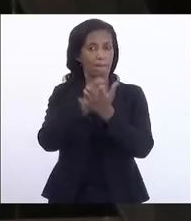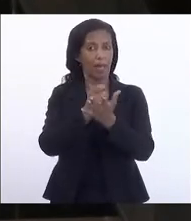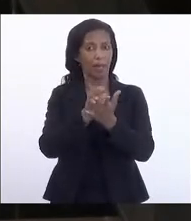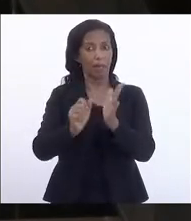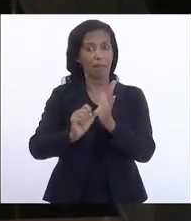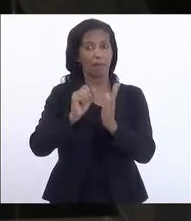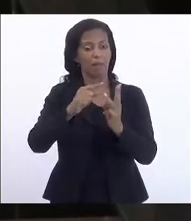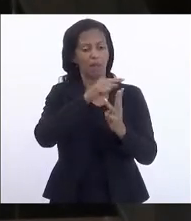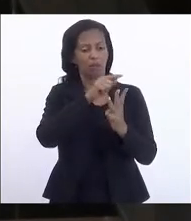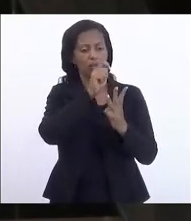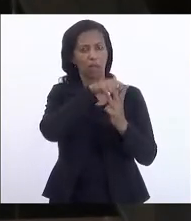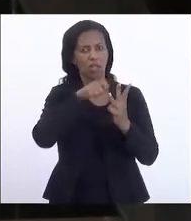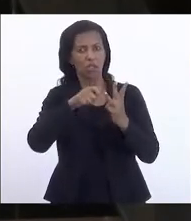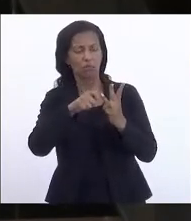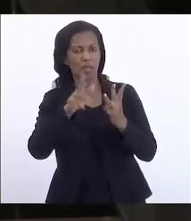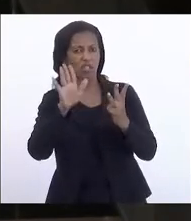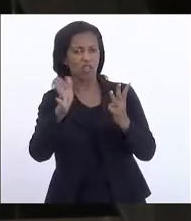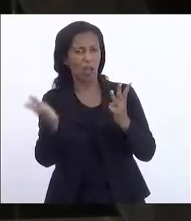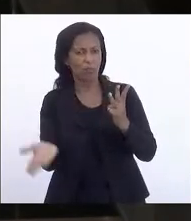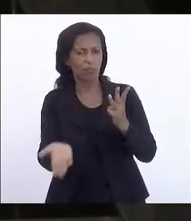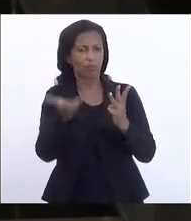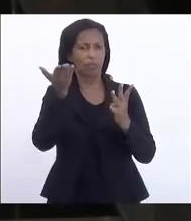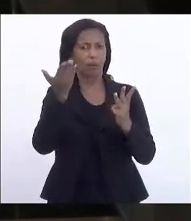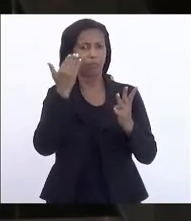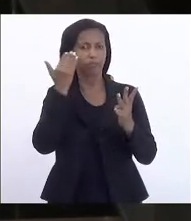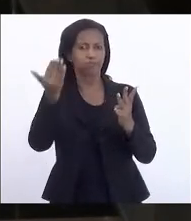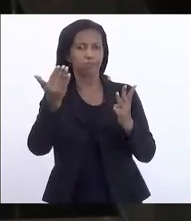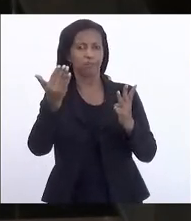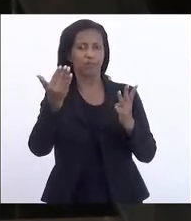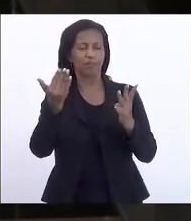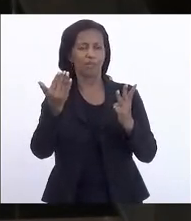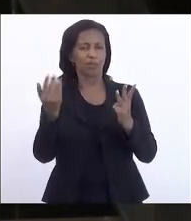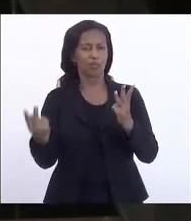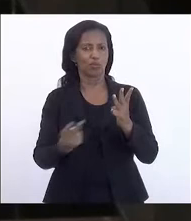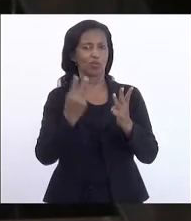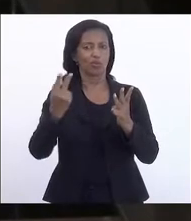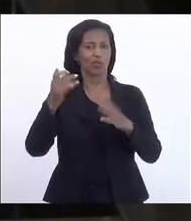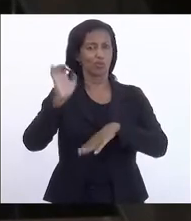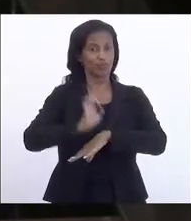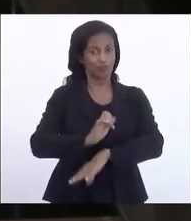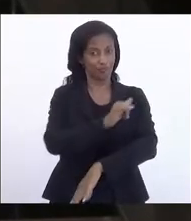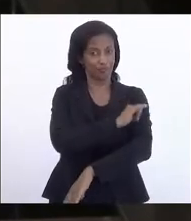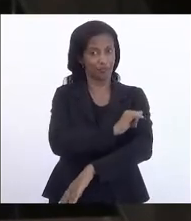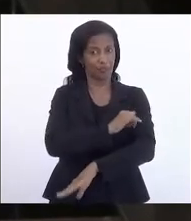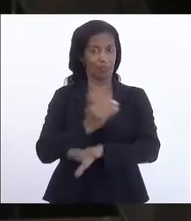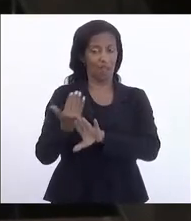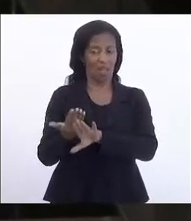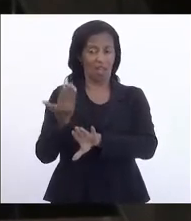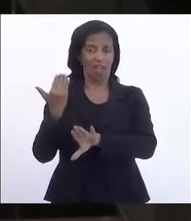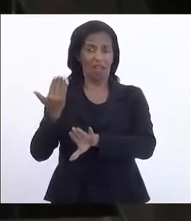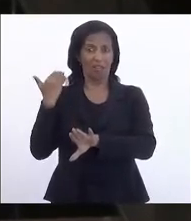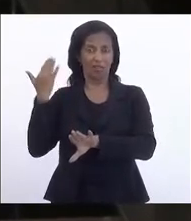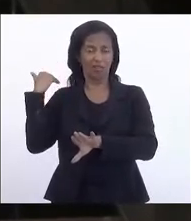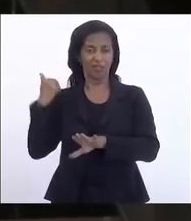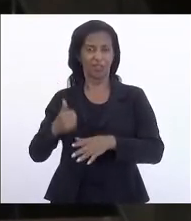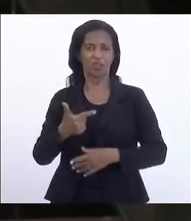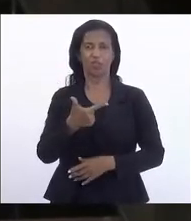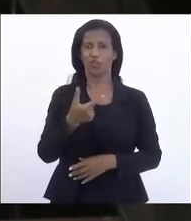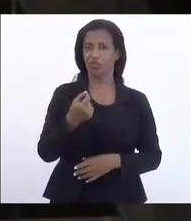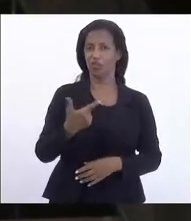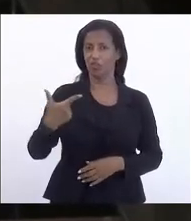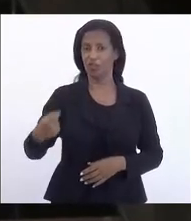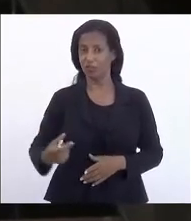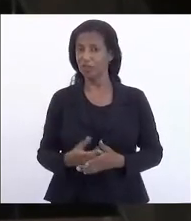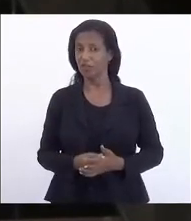trimestre já houve um aumento expressivo das receitas do Rio de Janeiro em relação ao último trimestre de 2020.